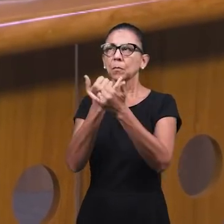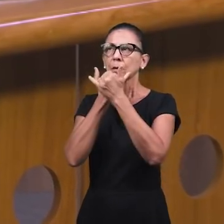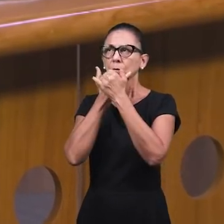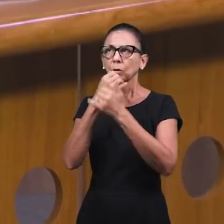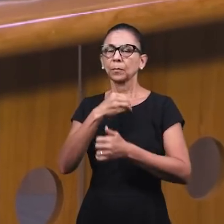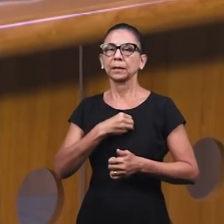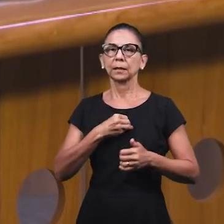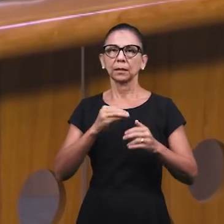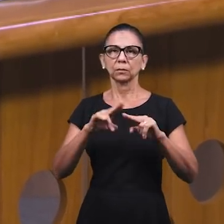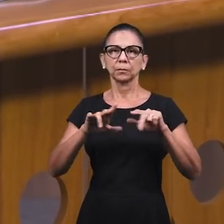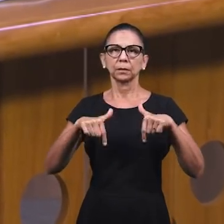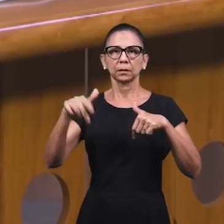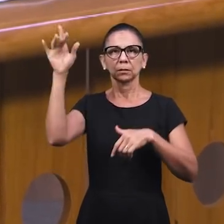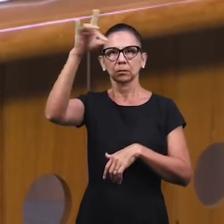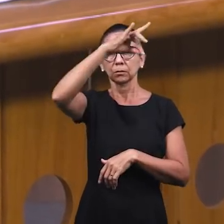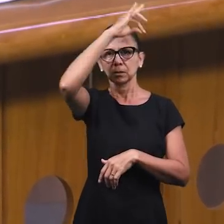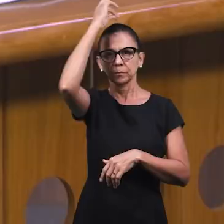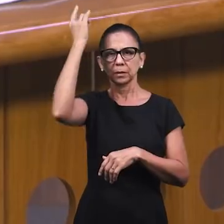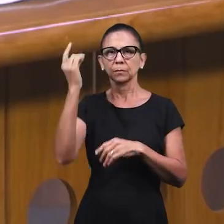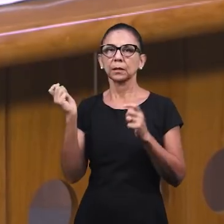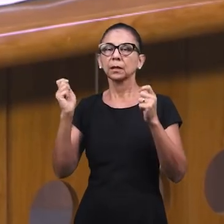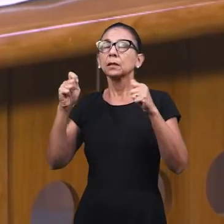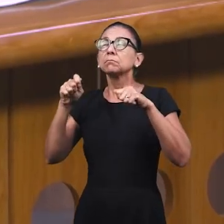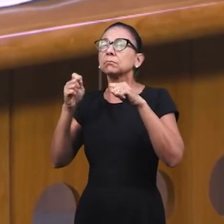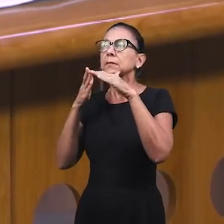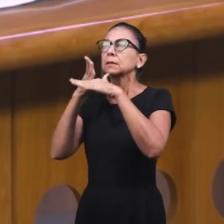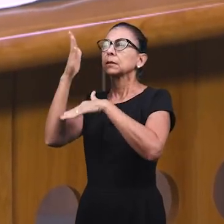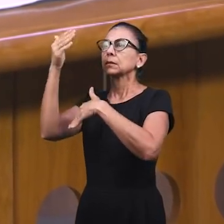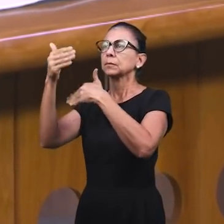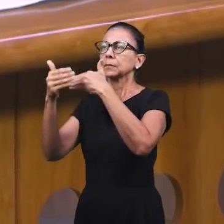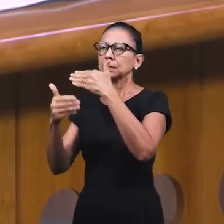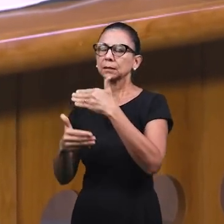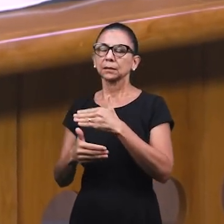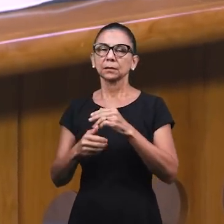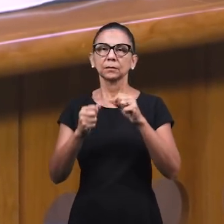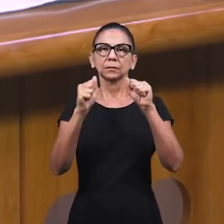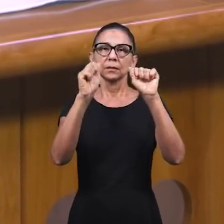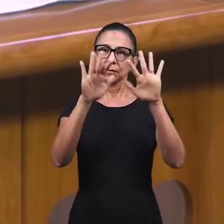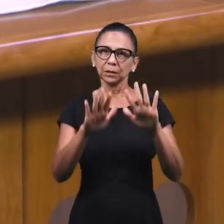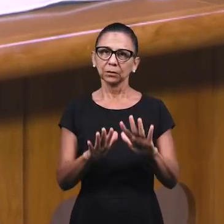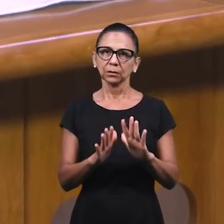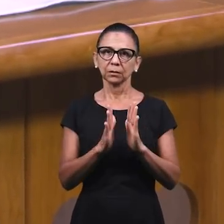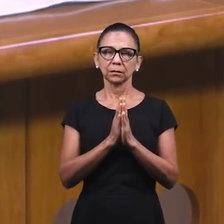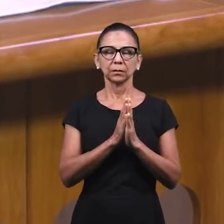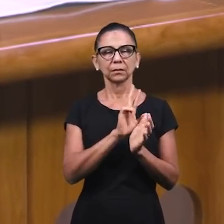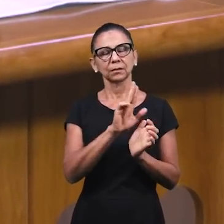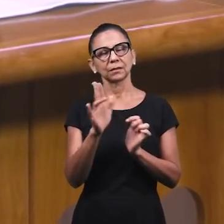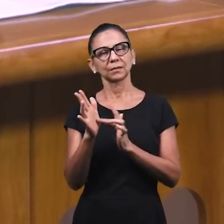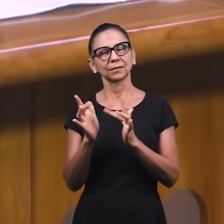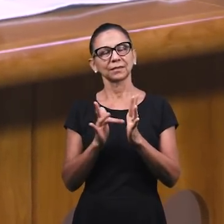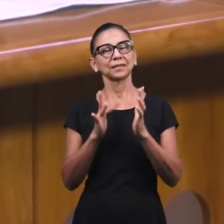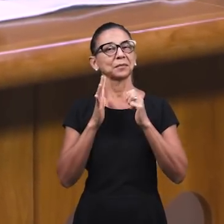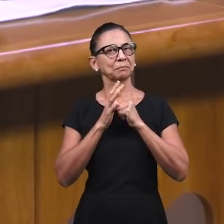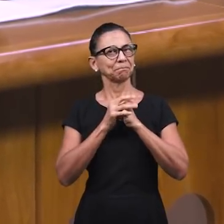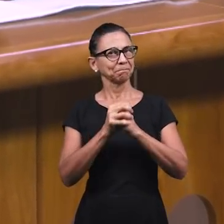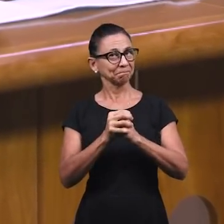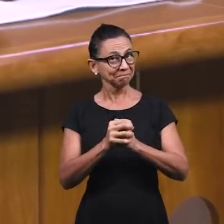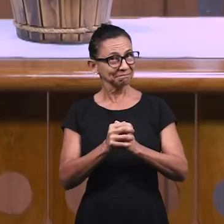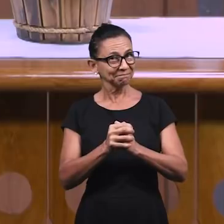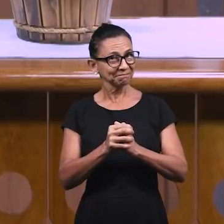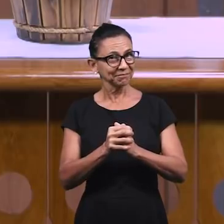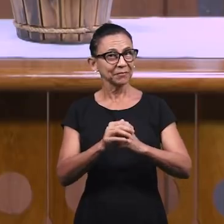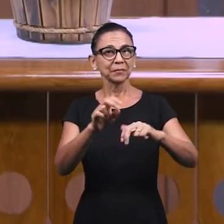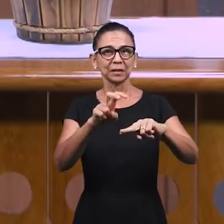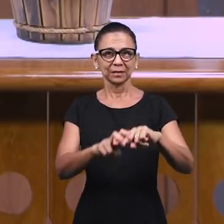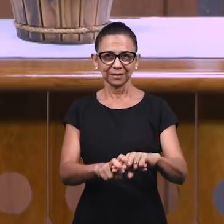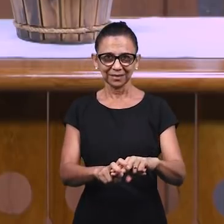perdoados e tenhamos acesso à Tua presença. Nos abençoa, é a oração que fazemos em nome do Senhor Jesus. Amém. Amém, todos